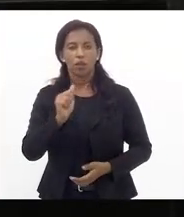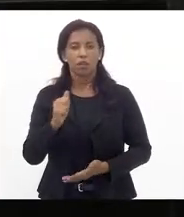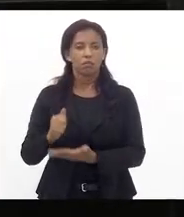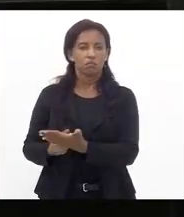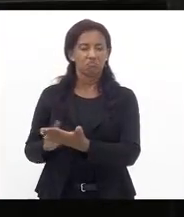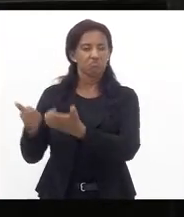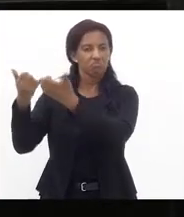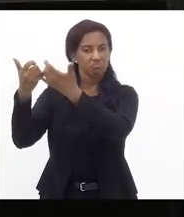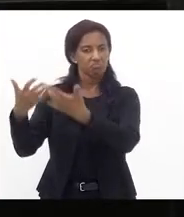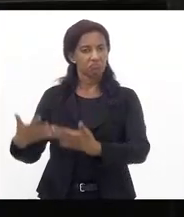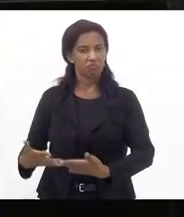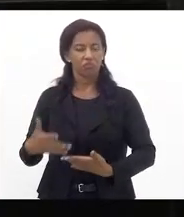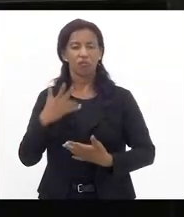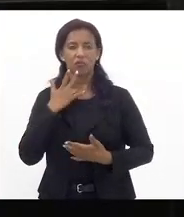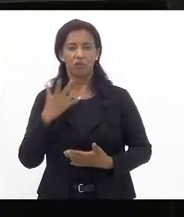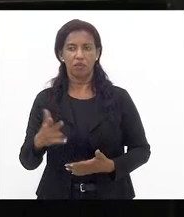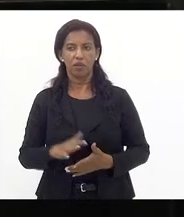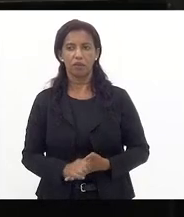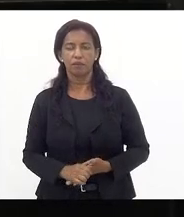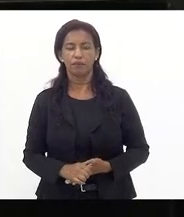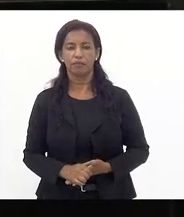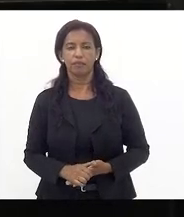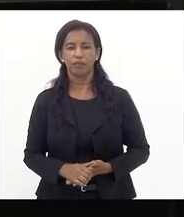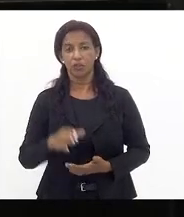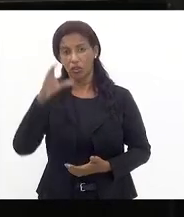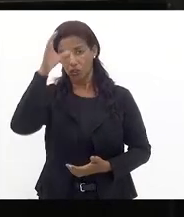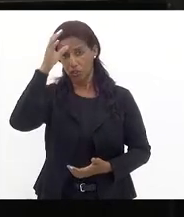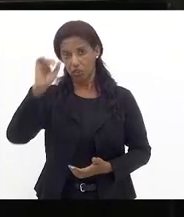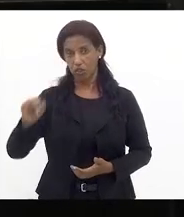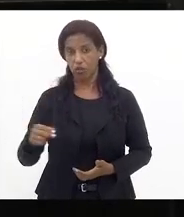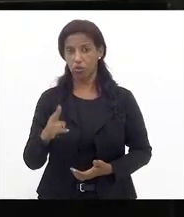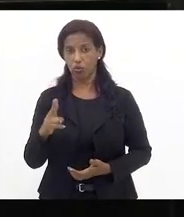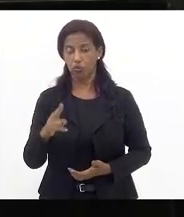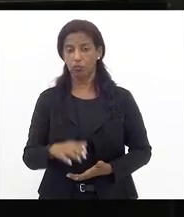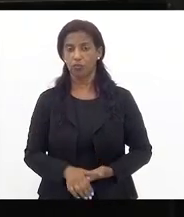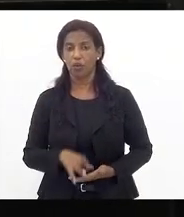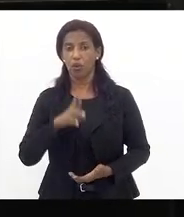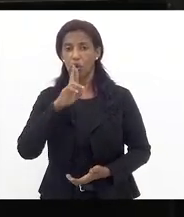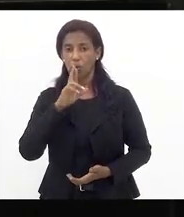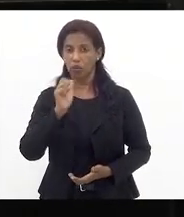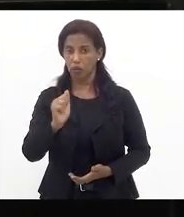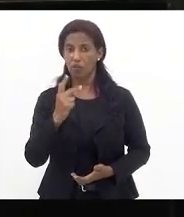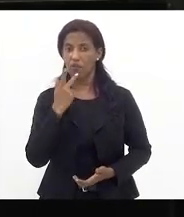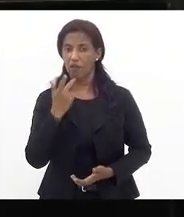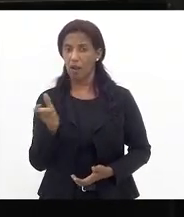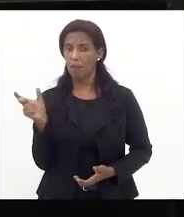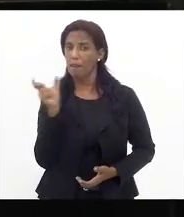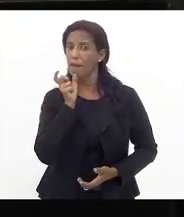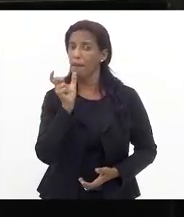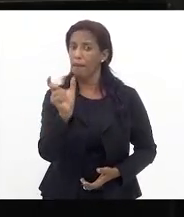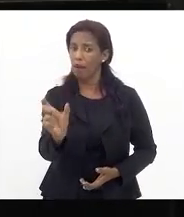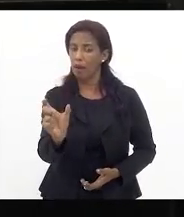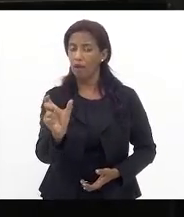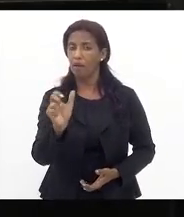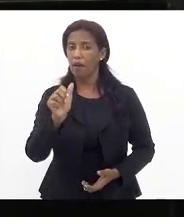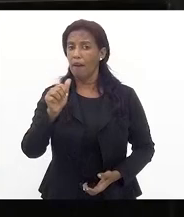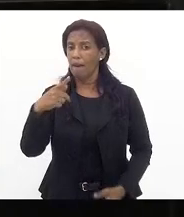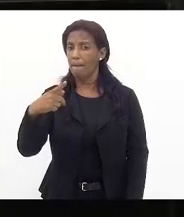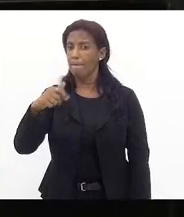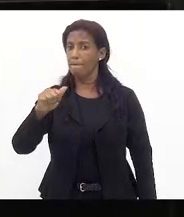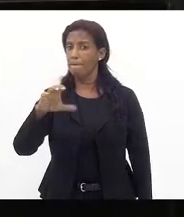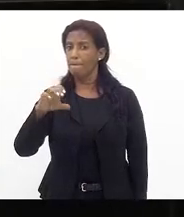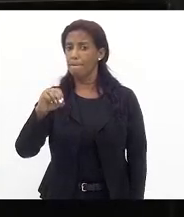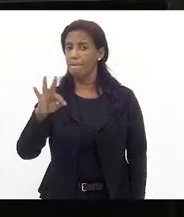que foi esclarecedor, dizendo, deputado Jajum, assim como o deputado Rodrigo Amorim refuta a palavra pacote de maldades e eu